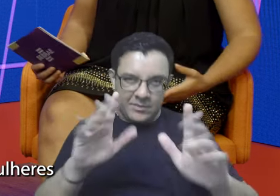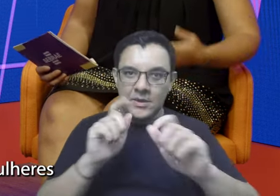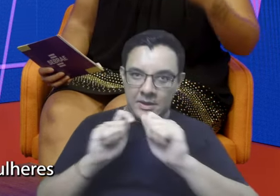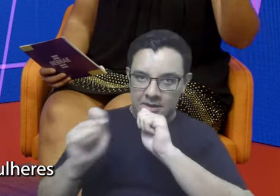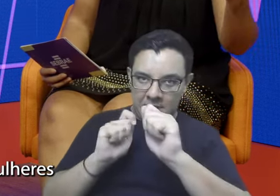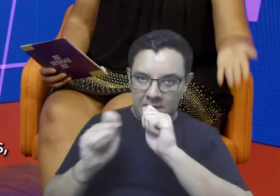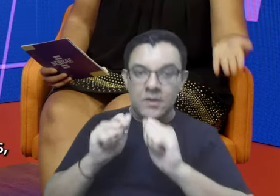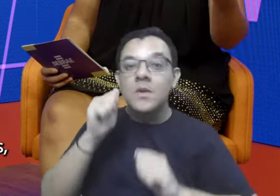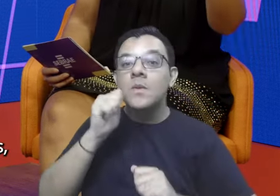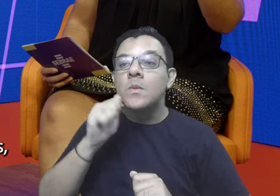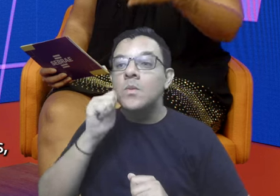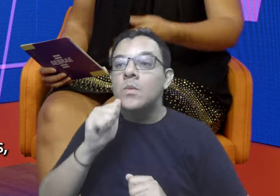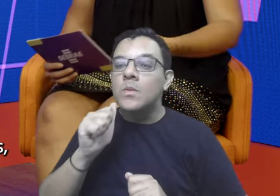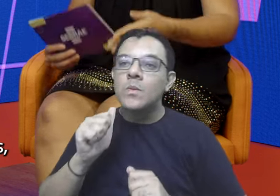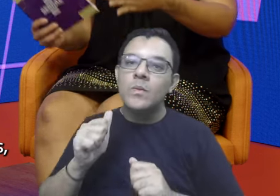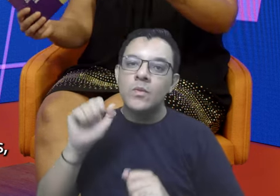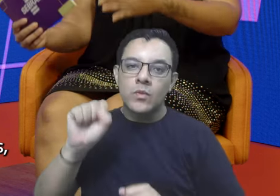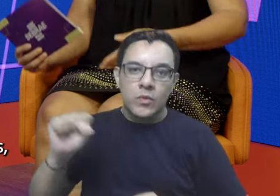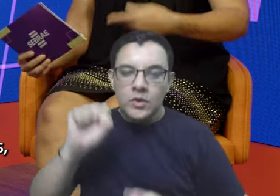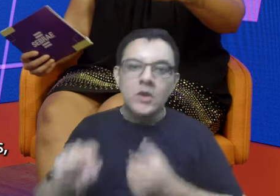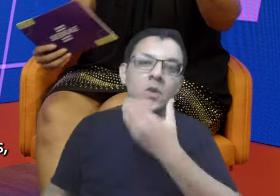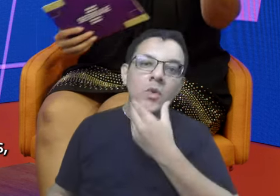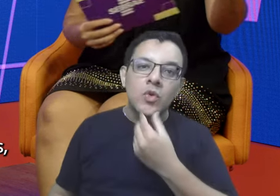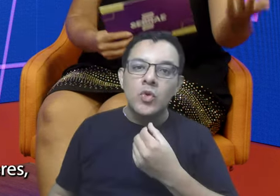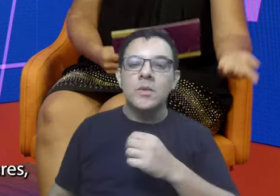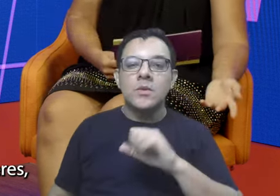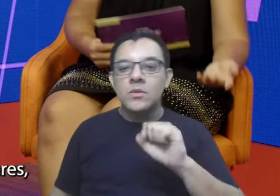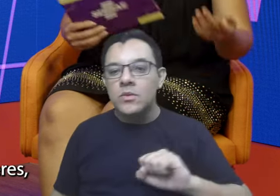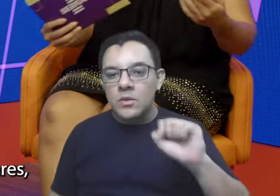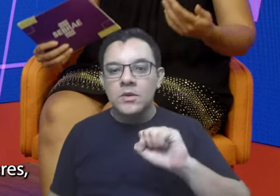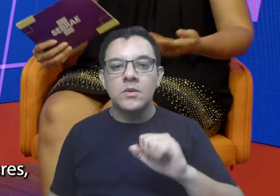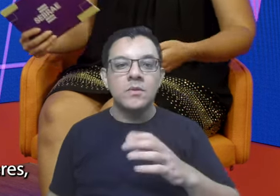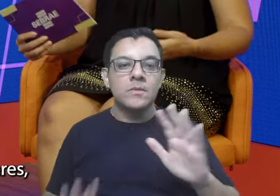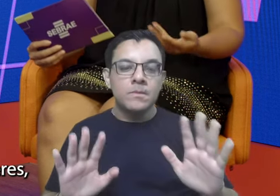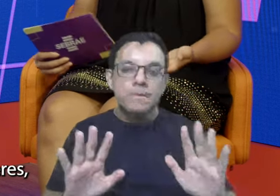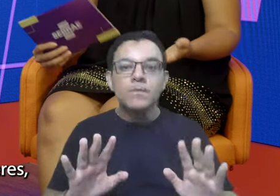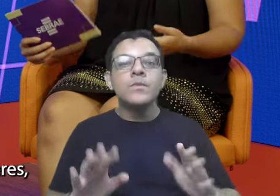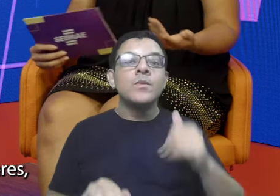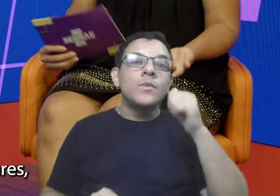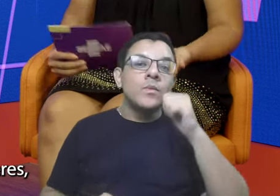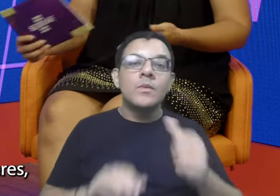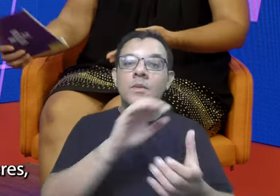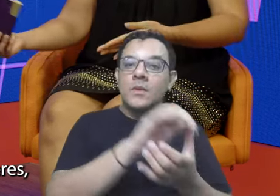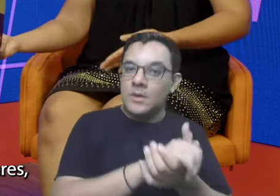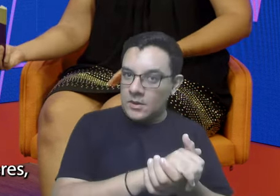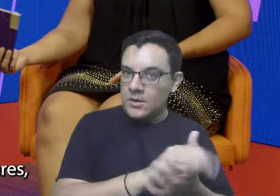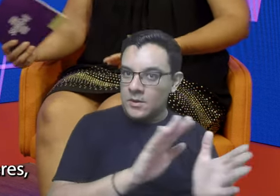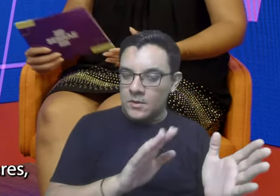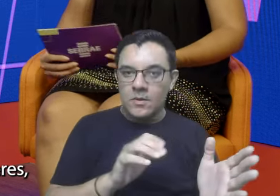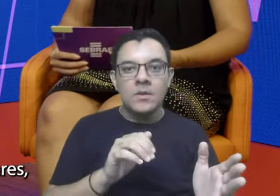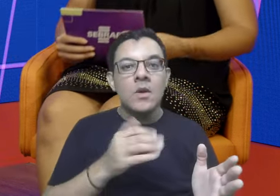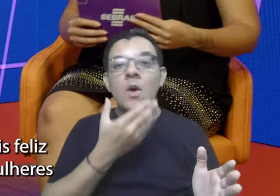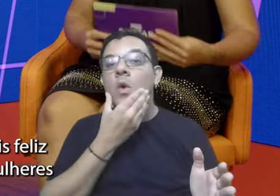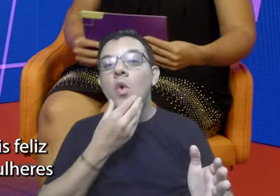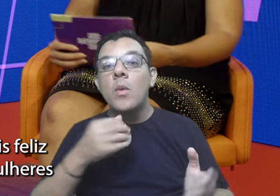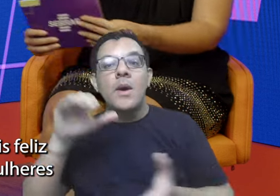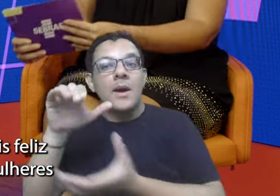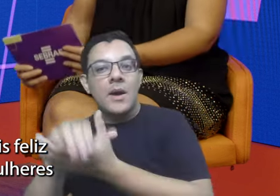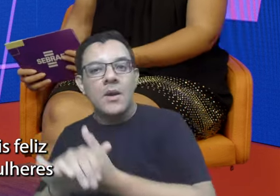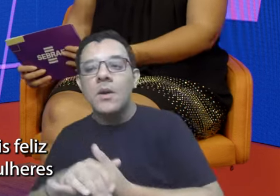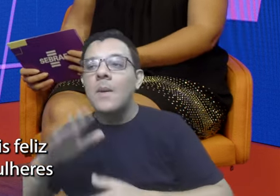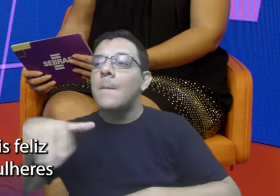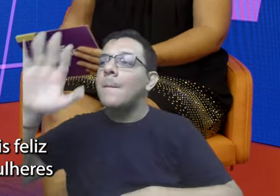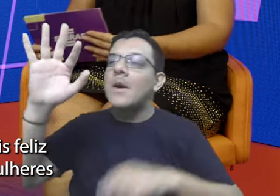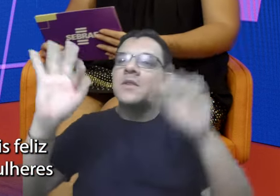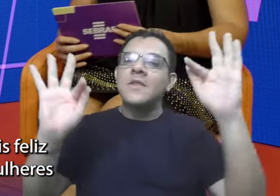entrevista com mulheres solteiras homens solteiros mulheres casadas com homens e homens e mulheres homens casados com mulheres quem é mais